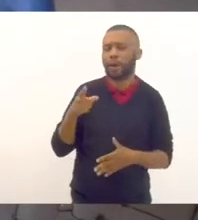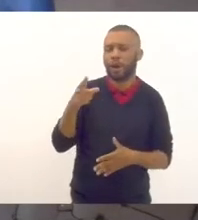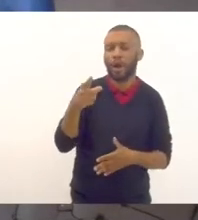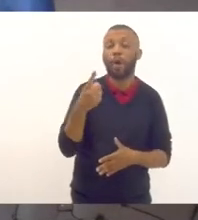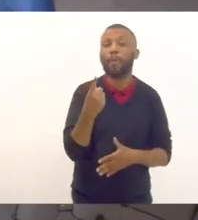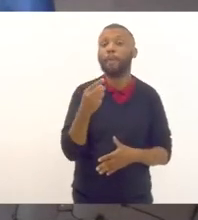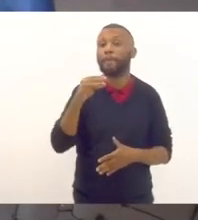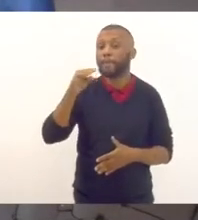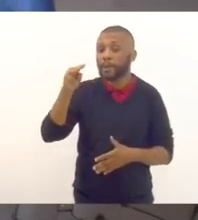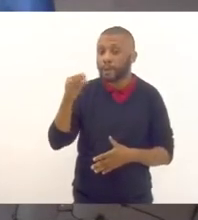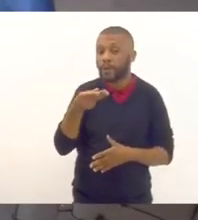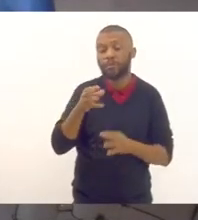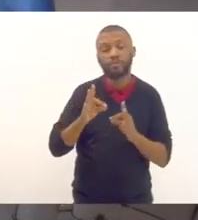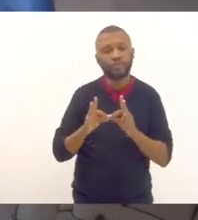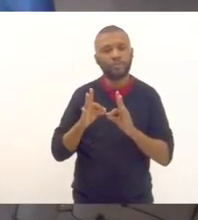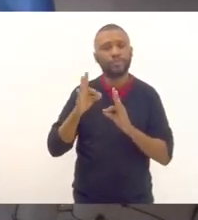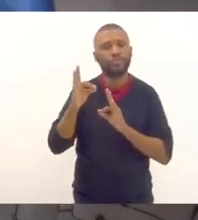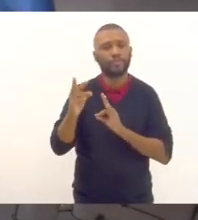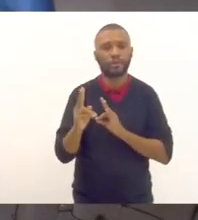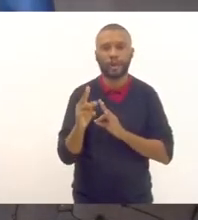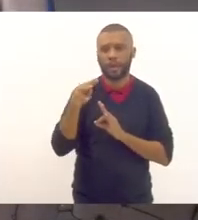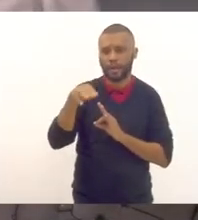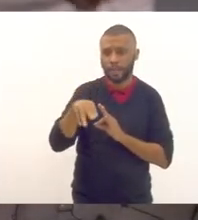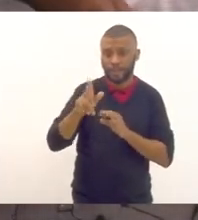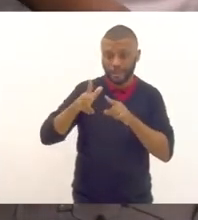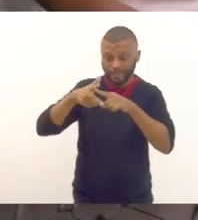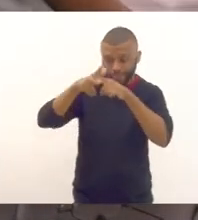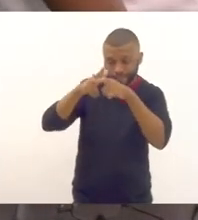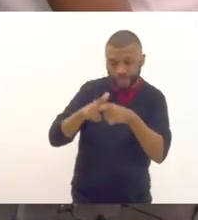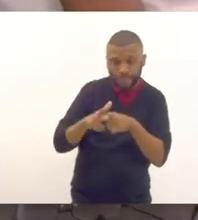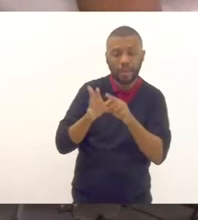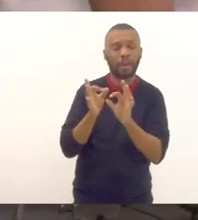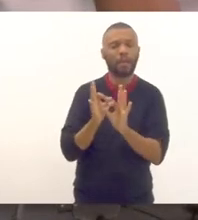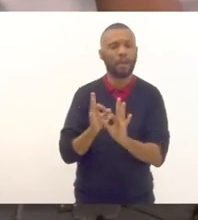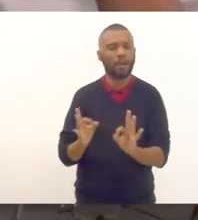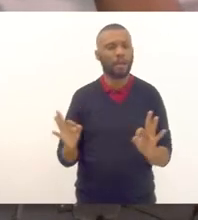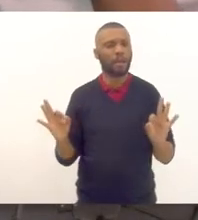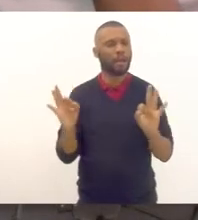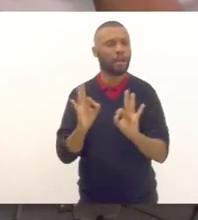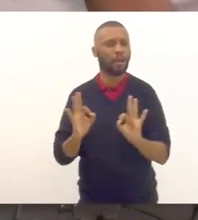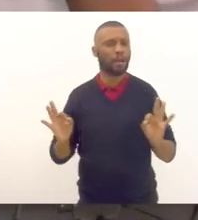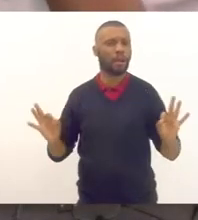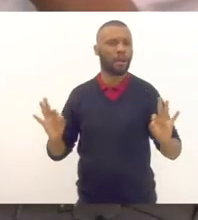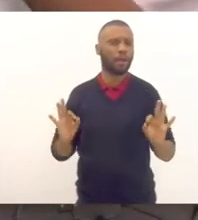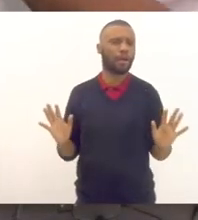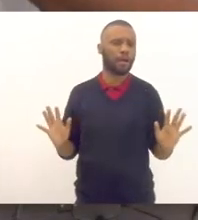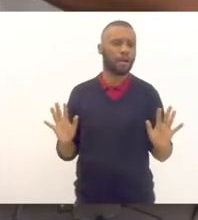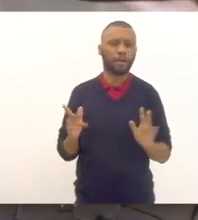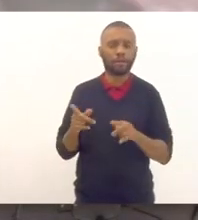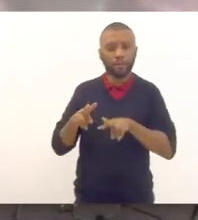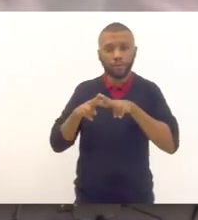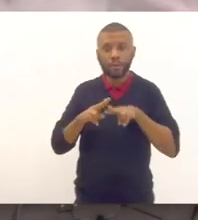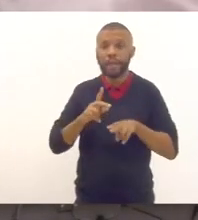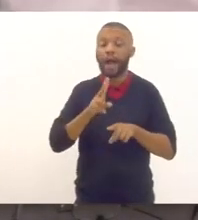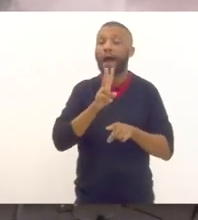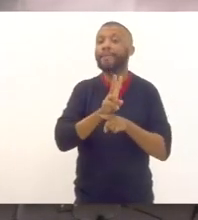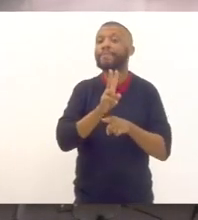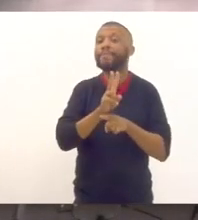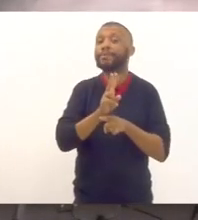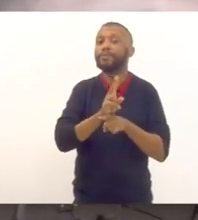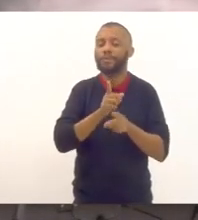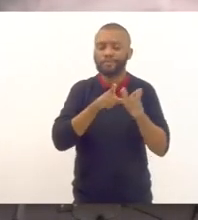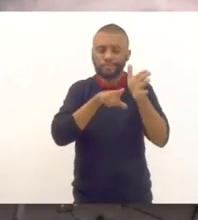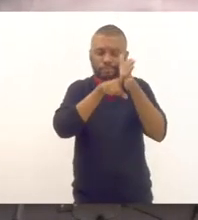de manutenção. Então ele justamente a questão da vistoria, essa questão que eu estou